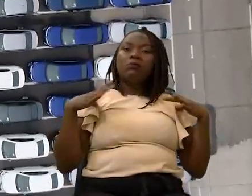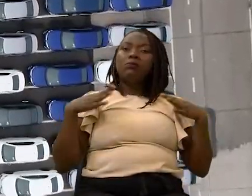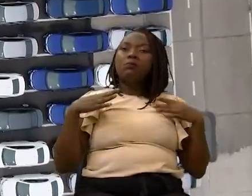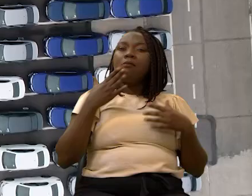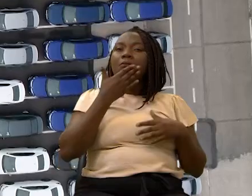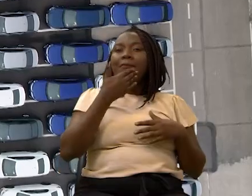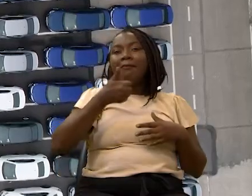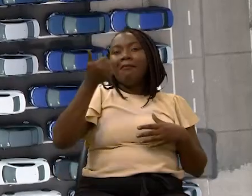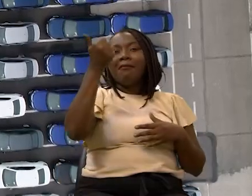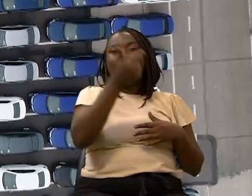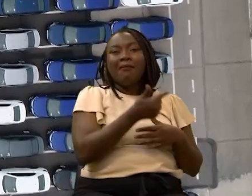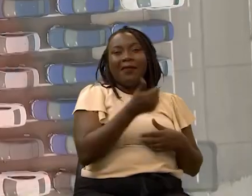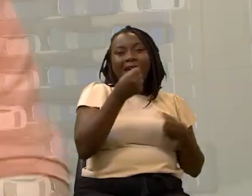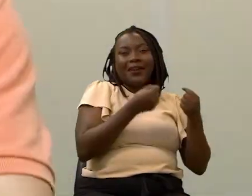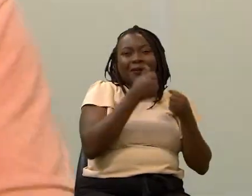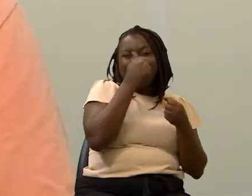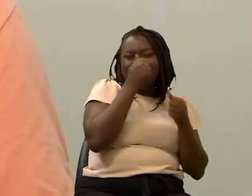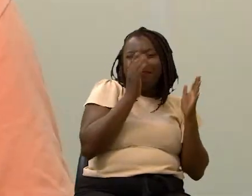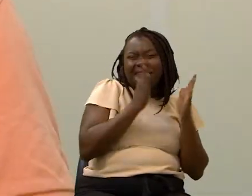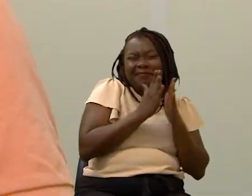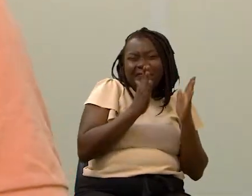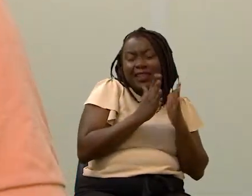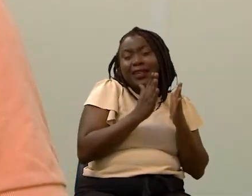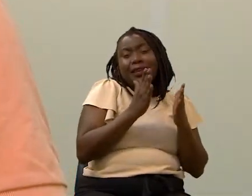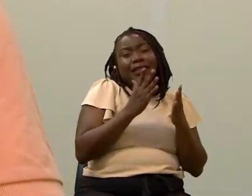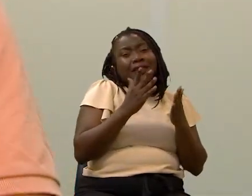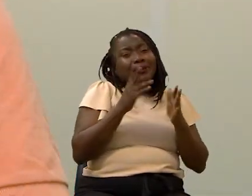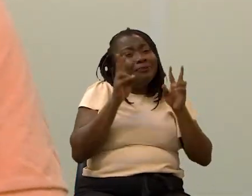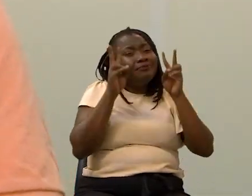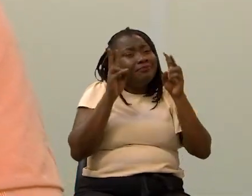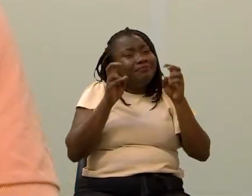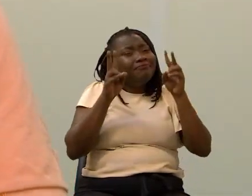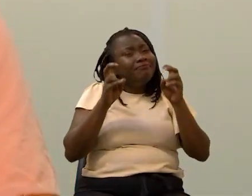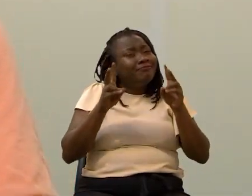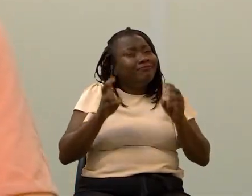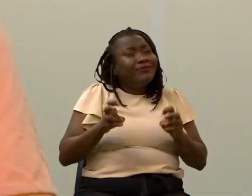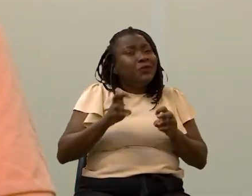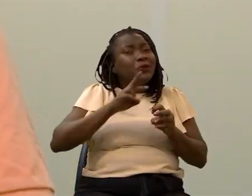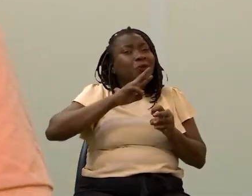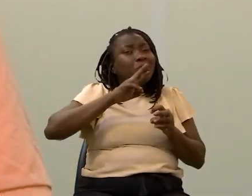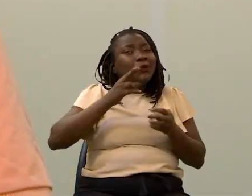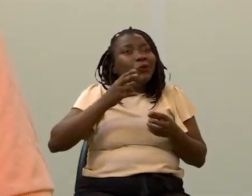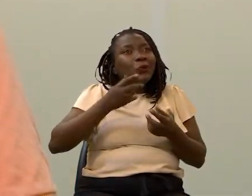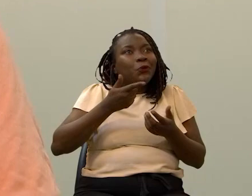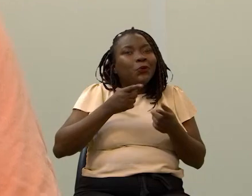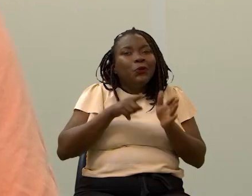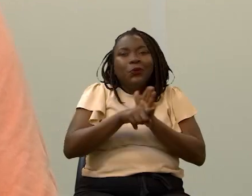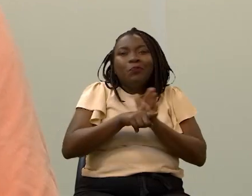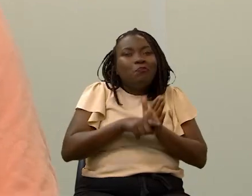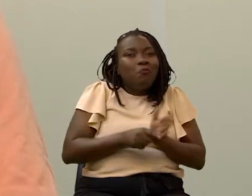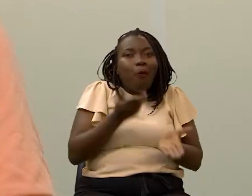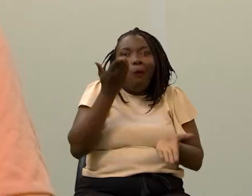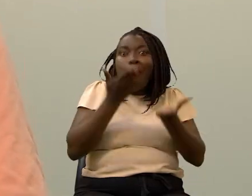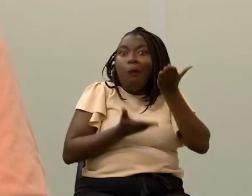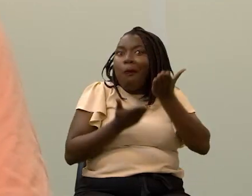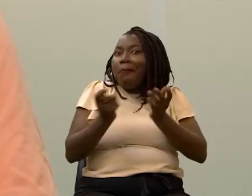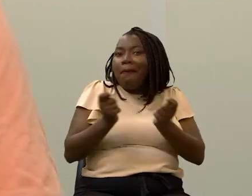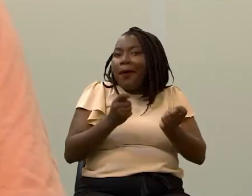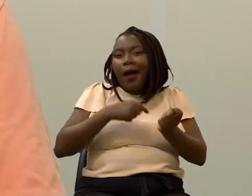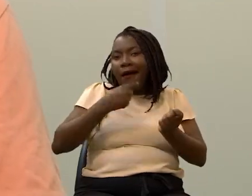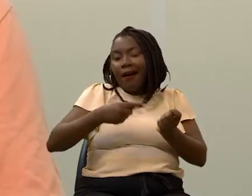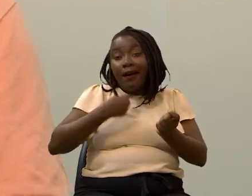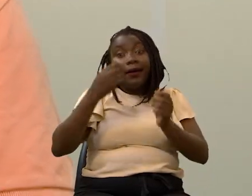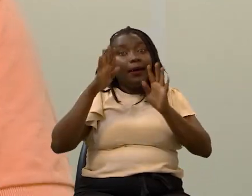mais comodidade do que você viajar num carro apertado. Então, às vezes, são questões que não são mensuráveis economicamente